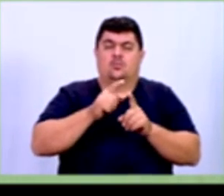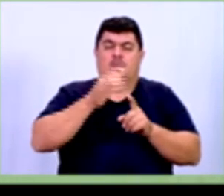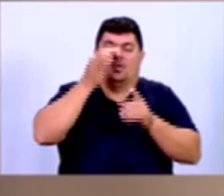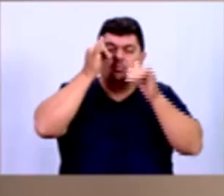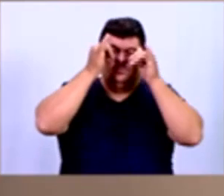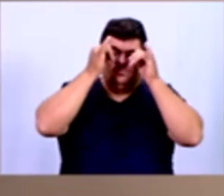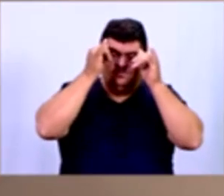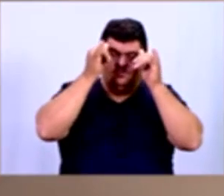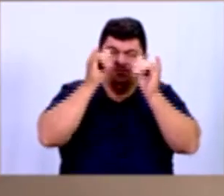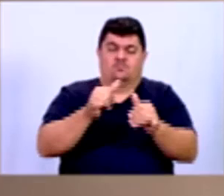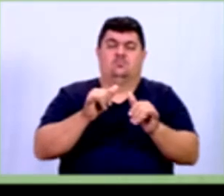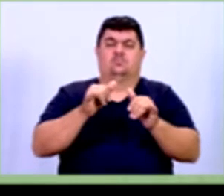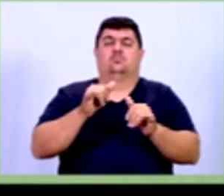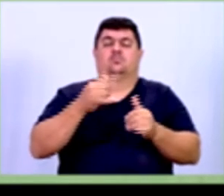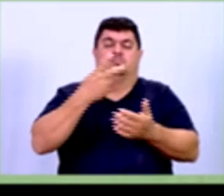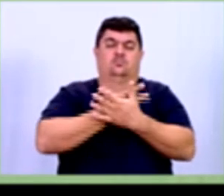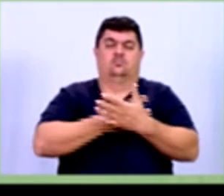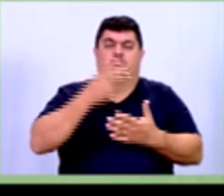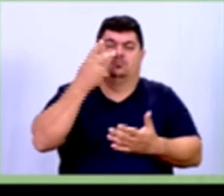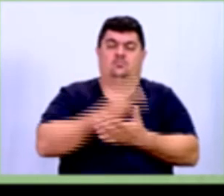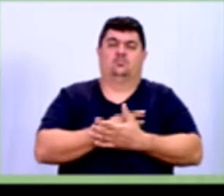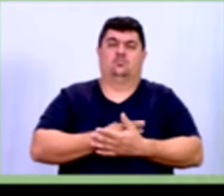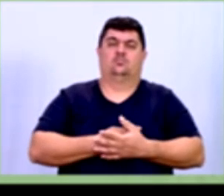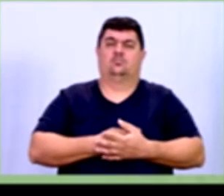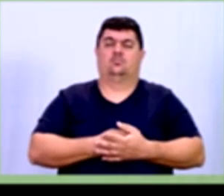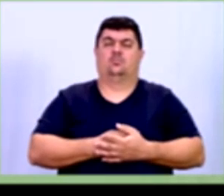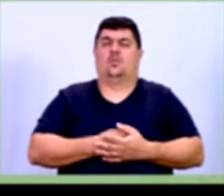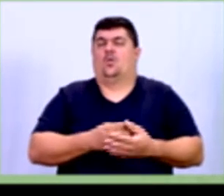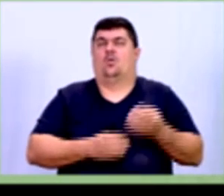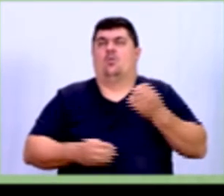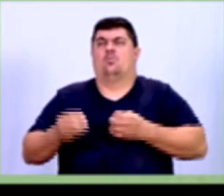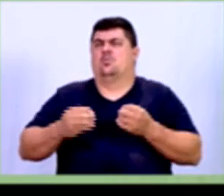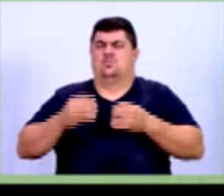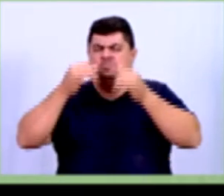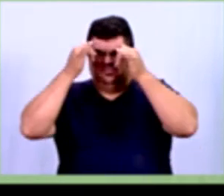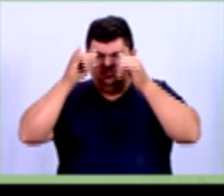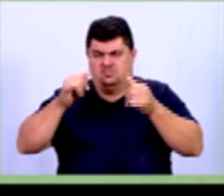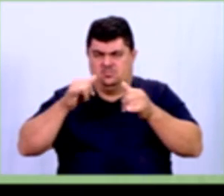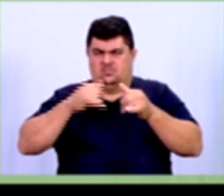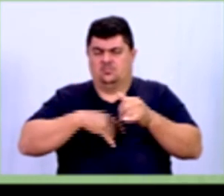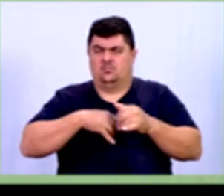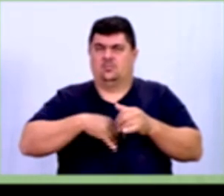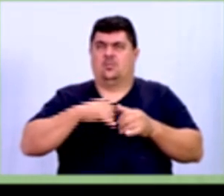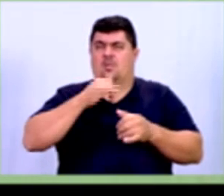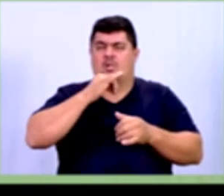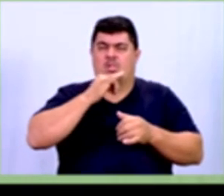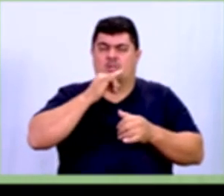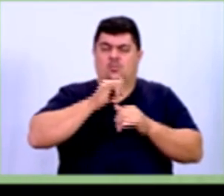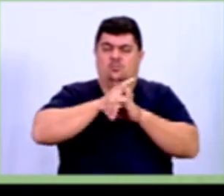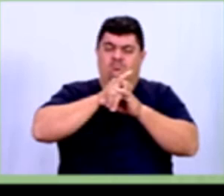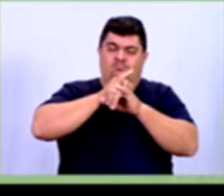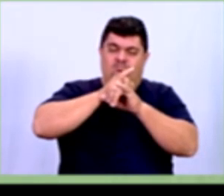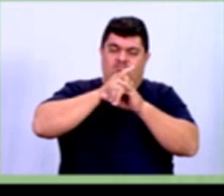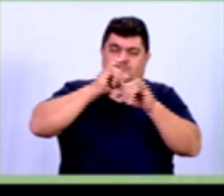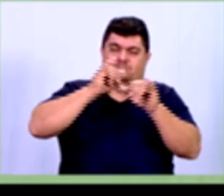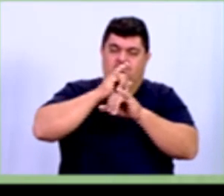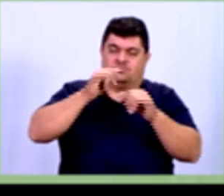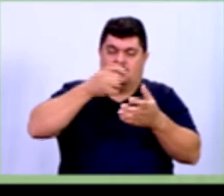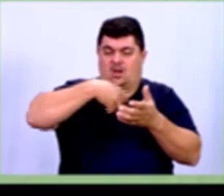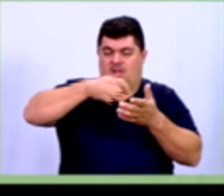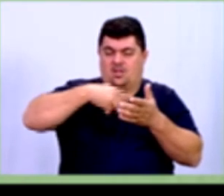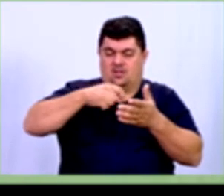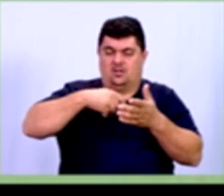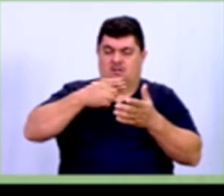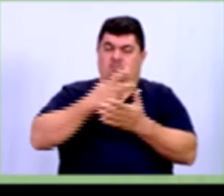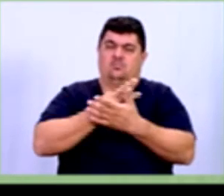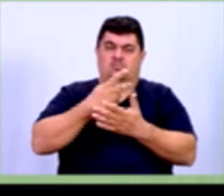evitar erros. E esses erros podem ser evitar as informações escritas inadequadamente, procurar